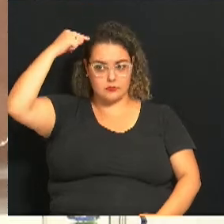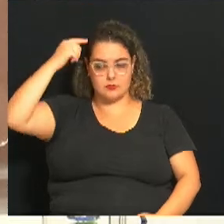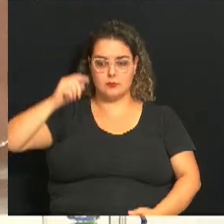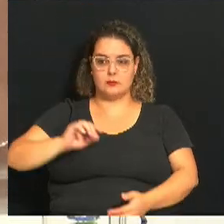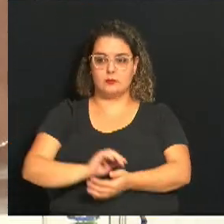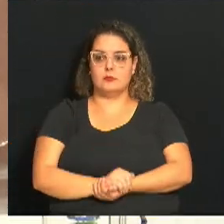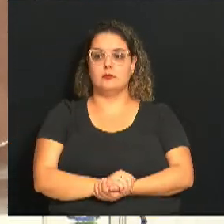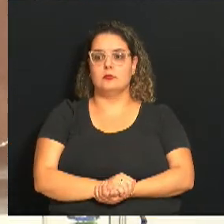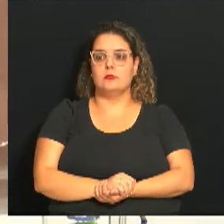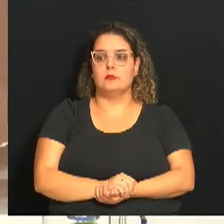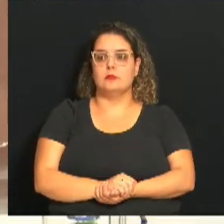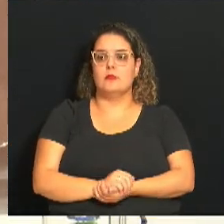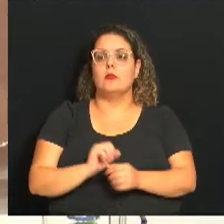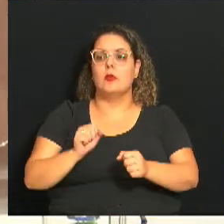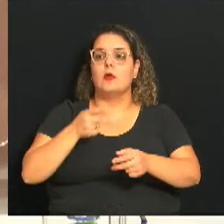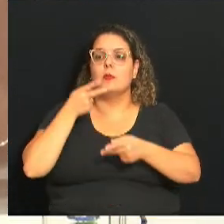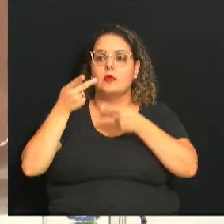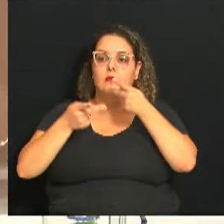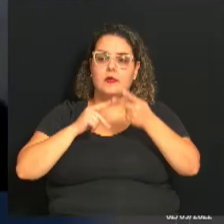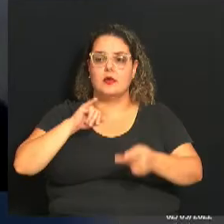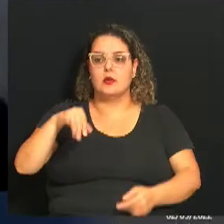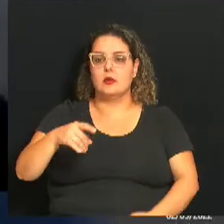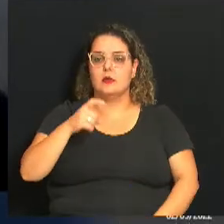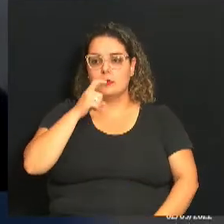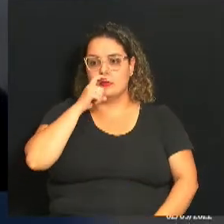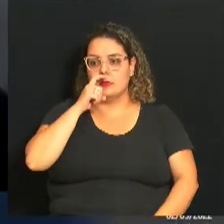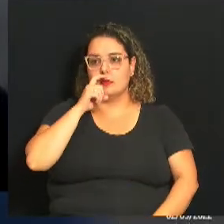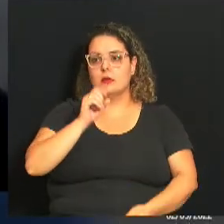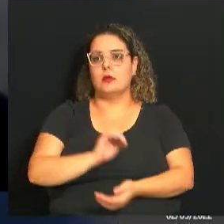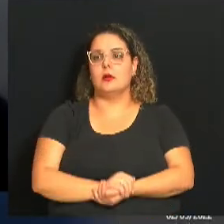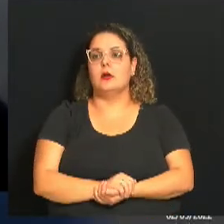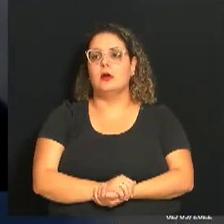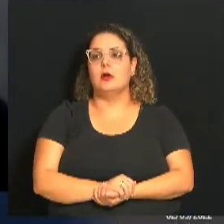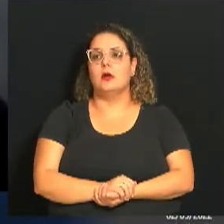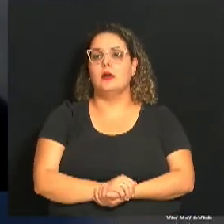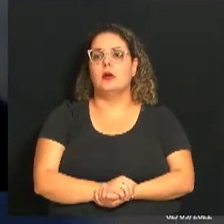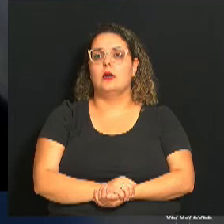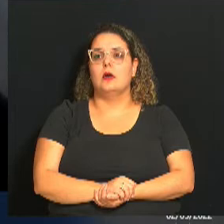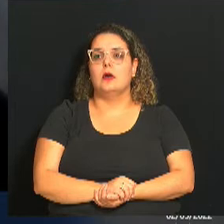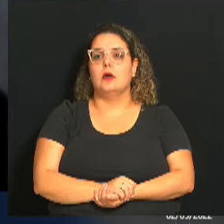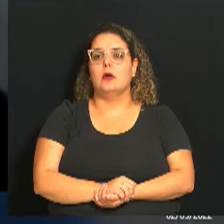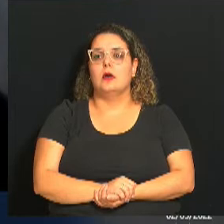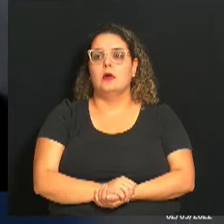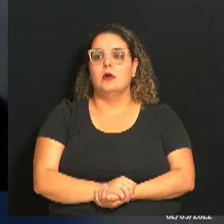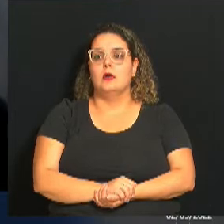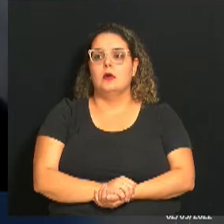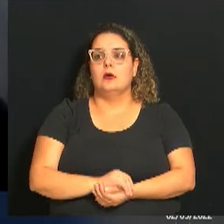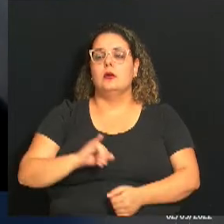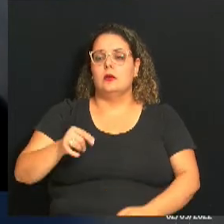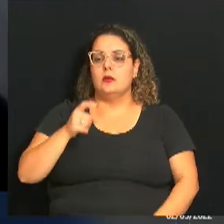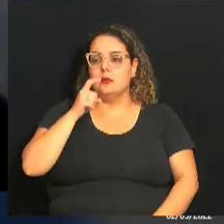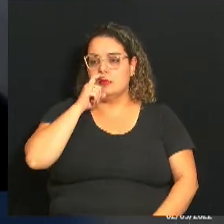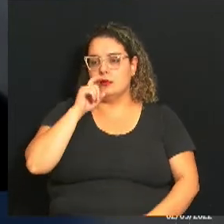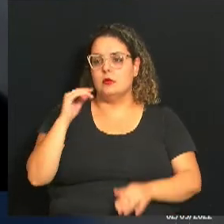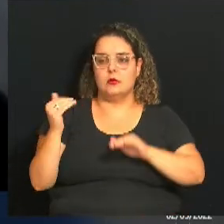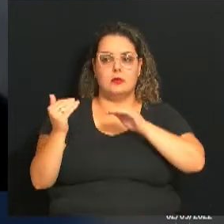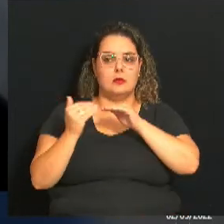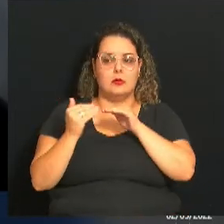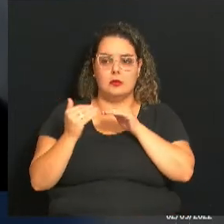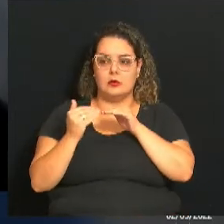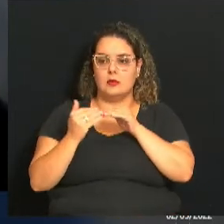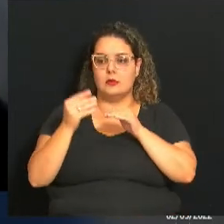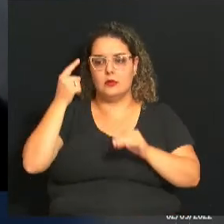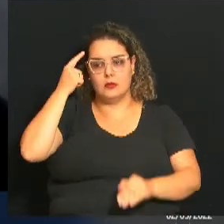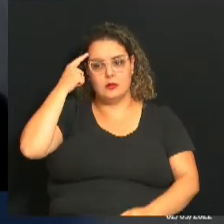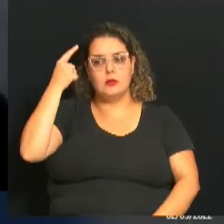Posso só comentar o Schneider? Pode. Presidente, posso? Então, Schneider, a gente compactua com a mesma, né, ideia